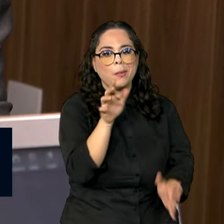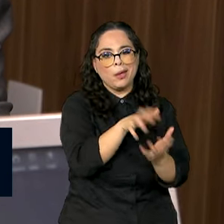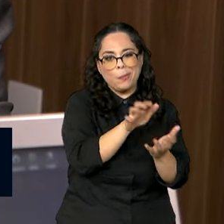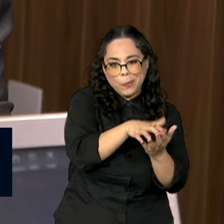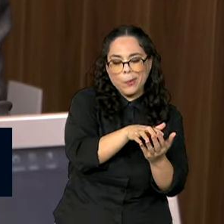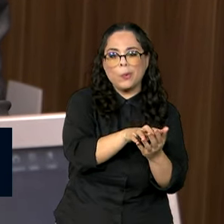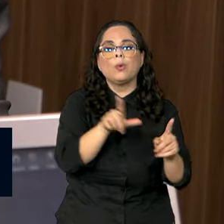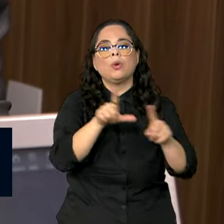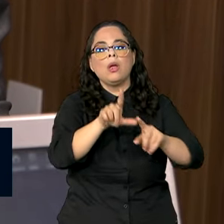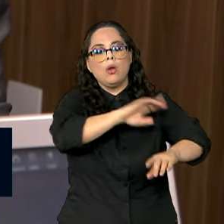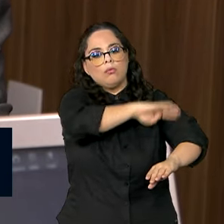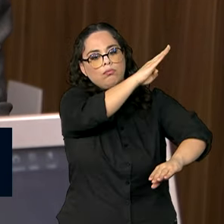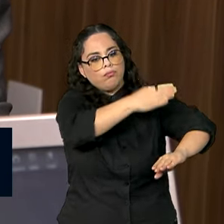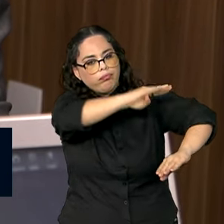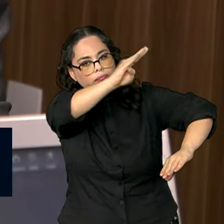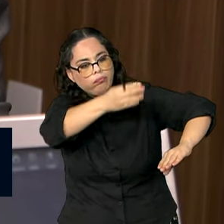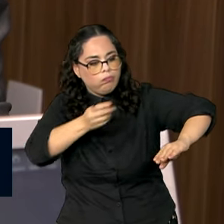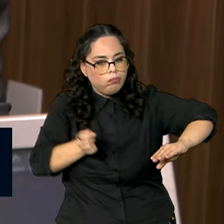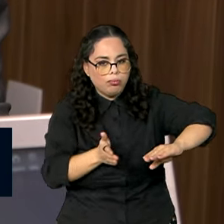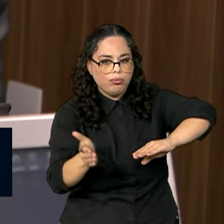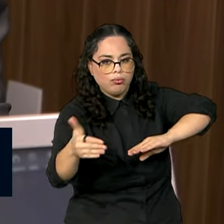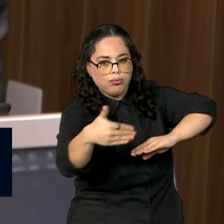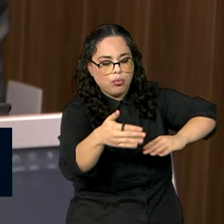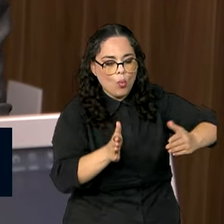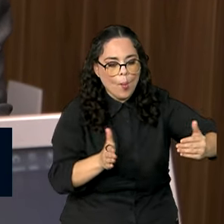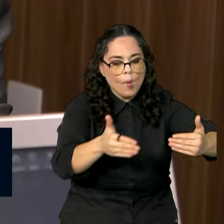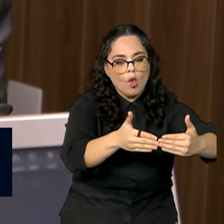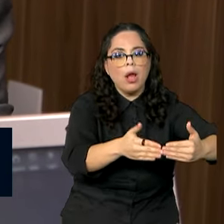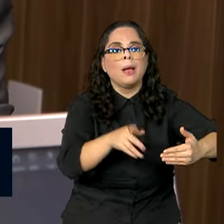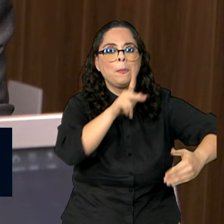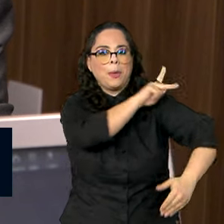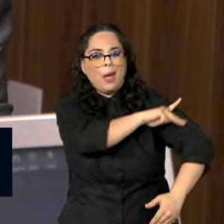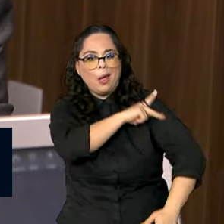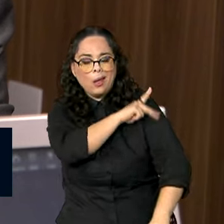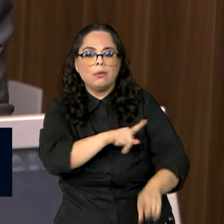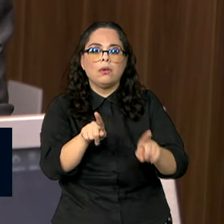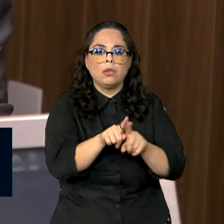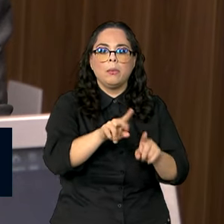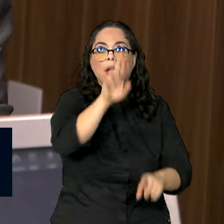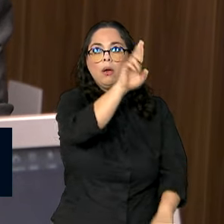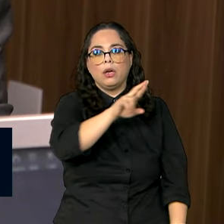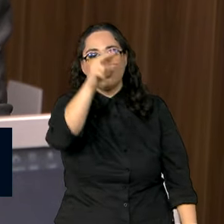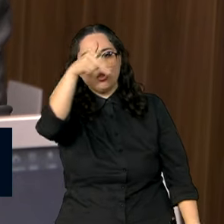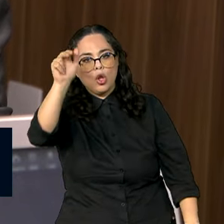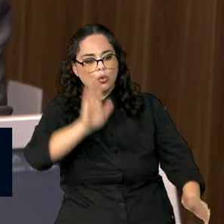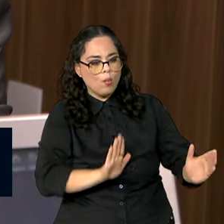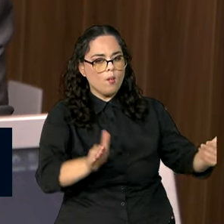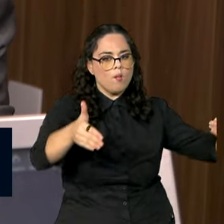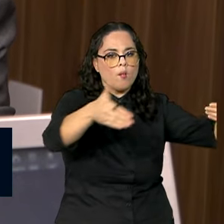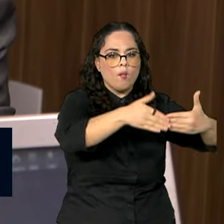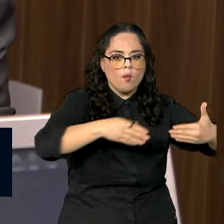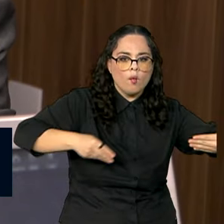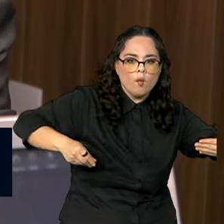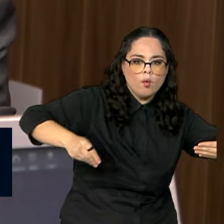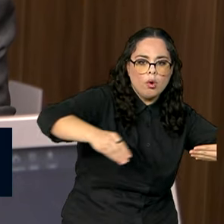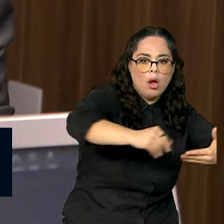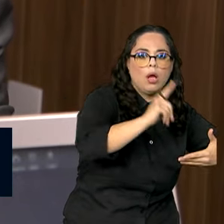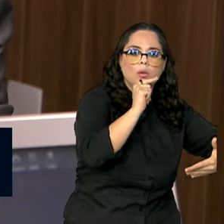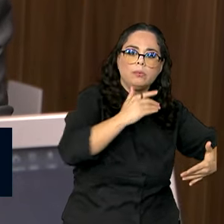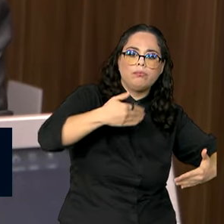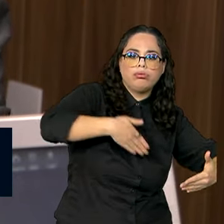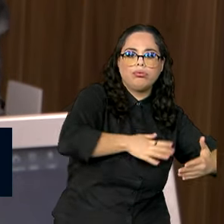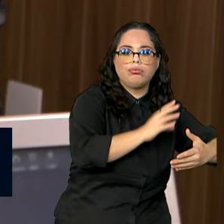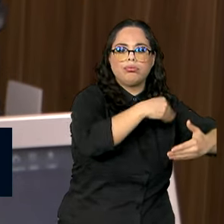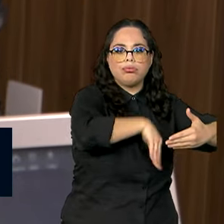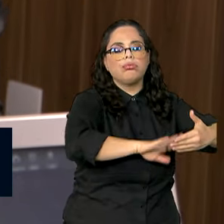tem barragens que estão sendo viabilizadas, barragem no Piauí, barragem no Rio Grande do Norte, grandes barragens que algumas já em condição